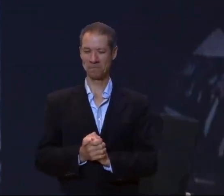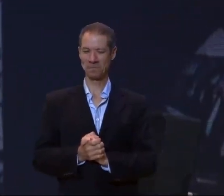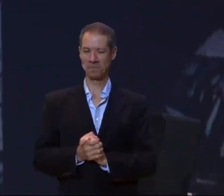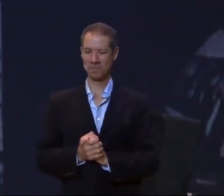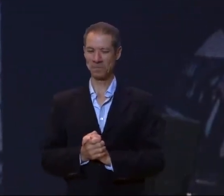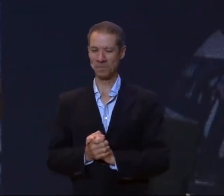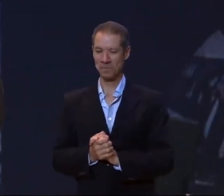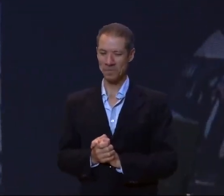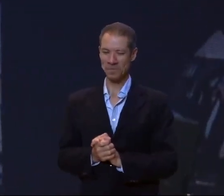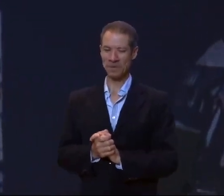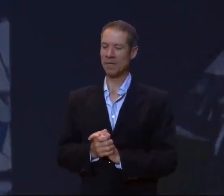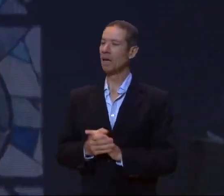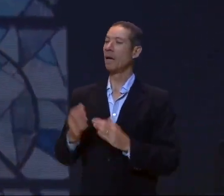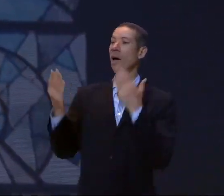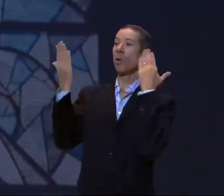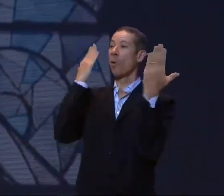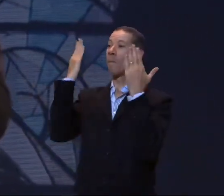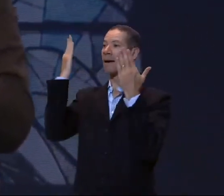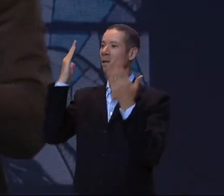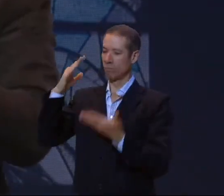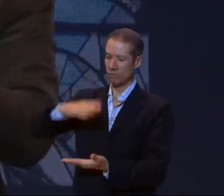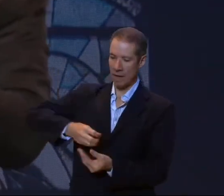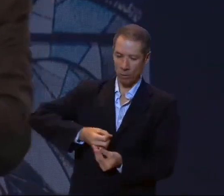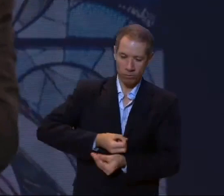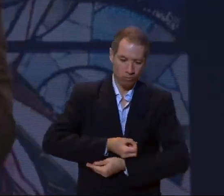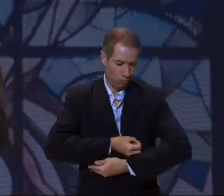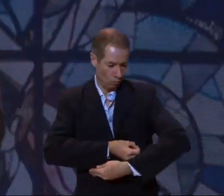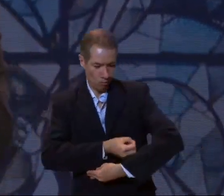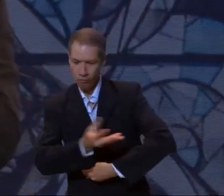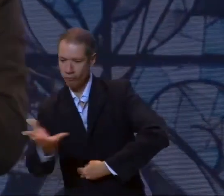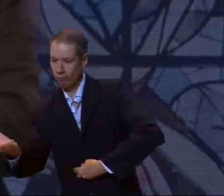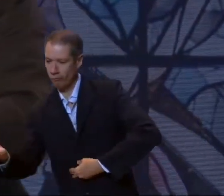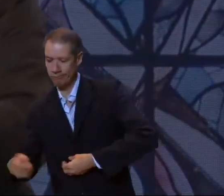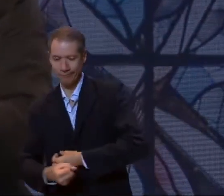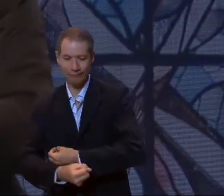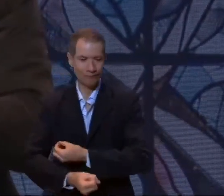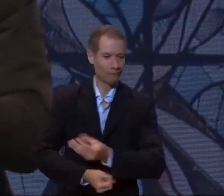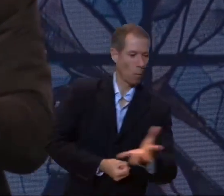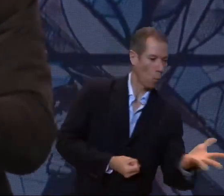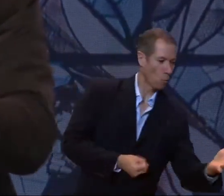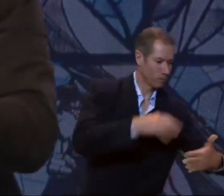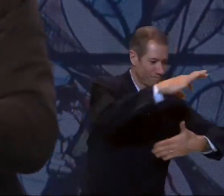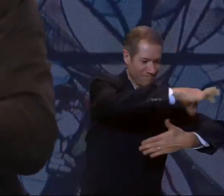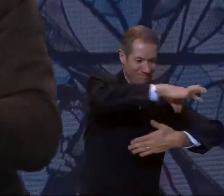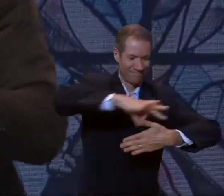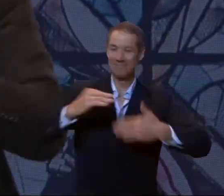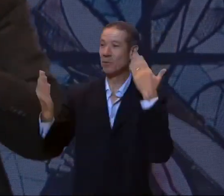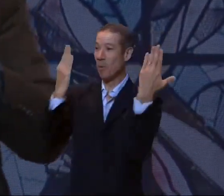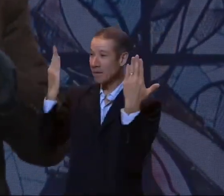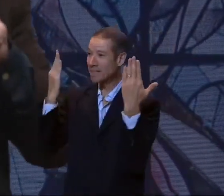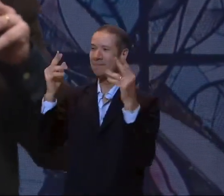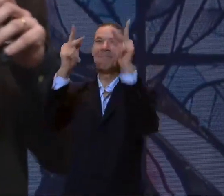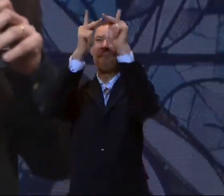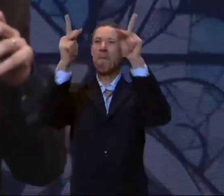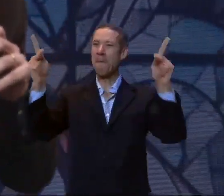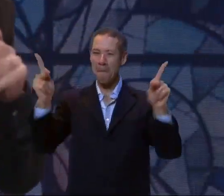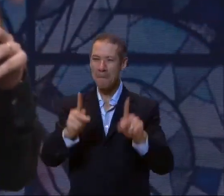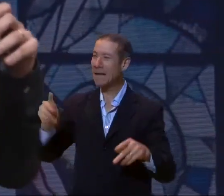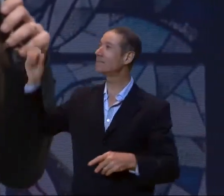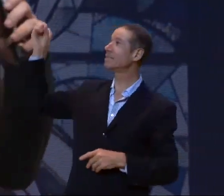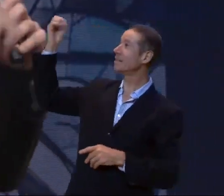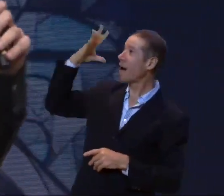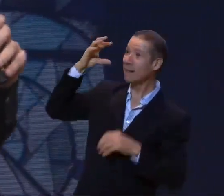como quem pega de um saco e joga sementes. Graça e paz, graça